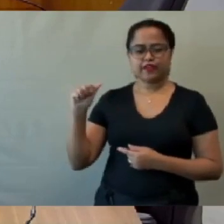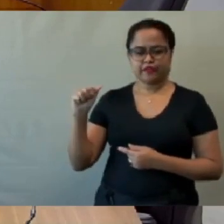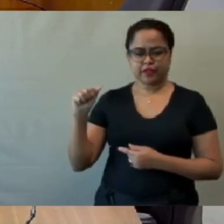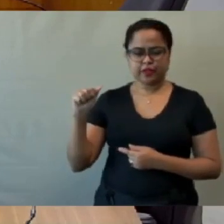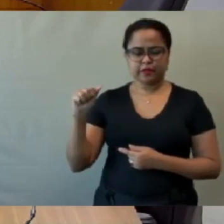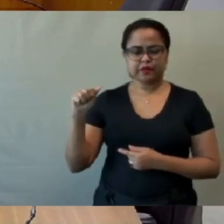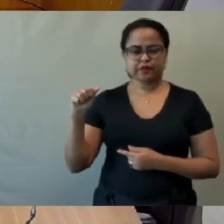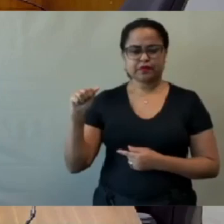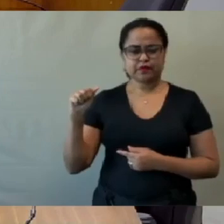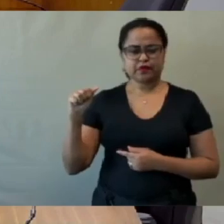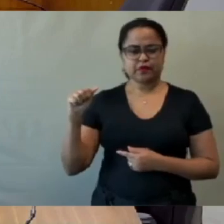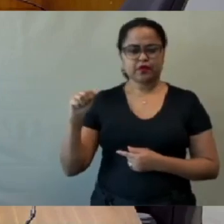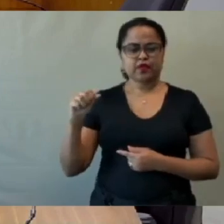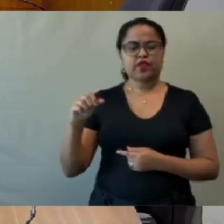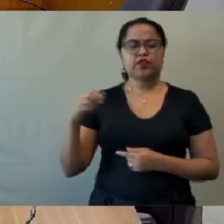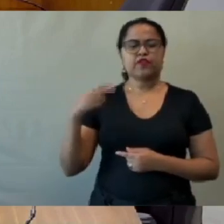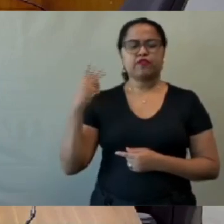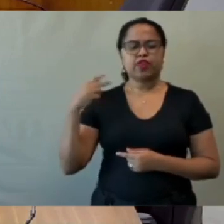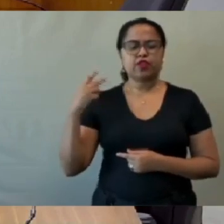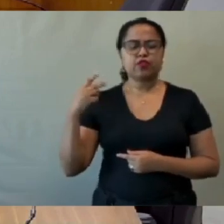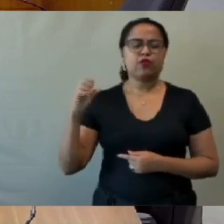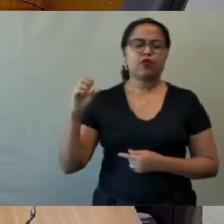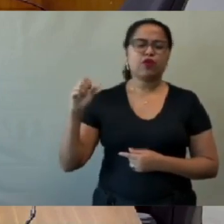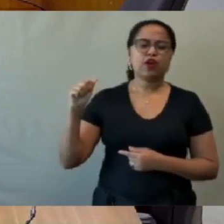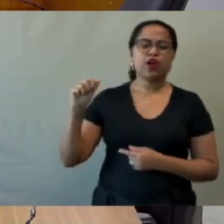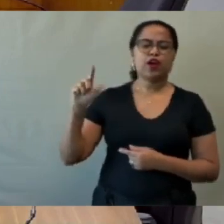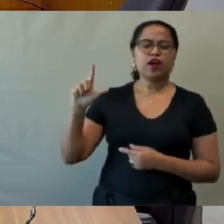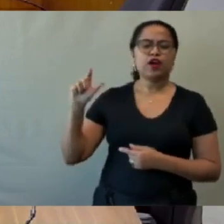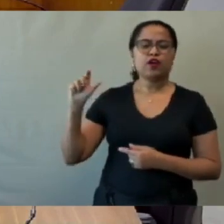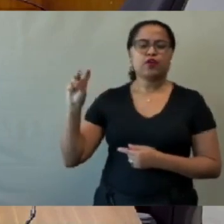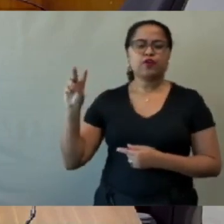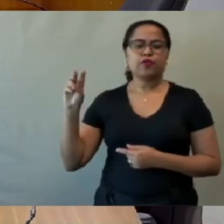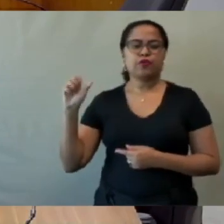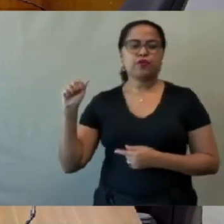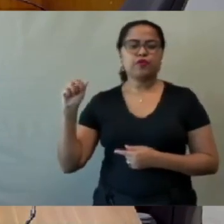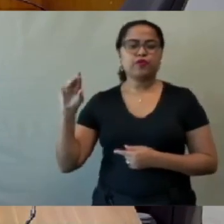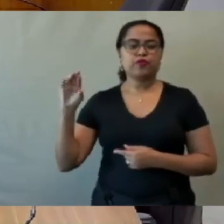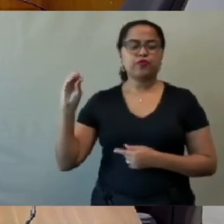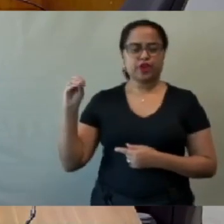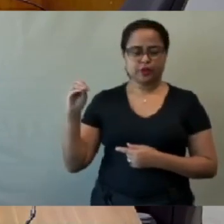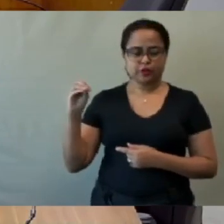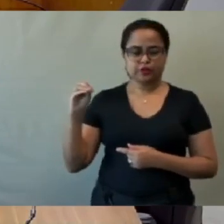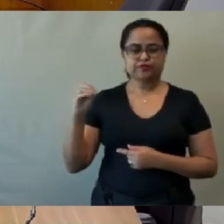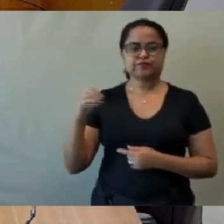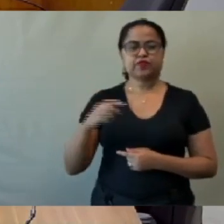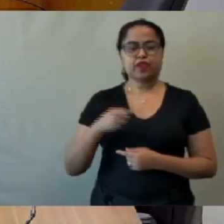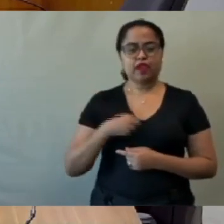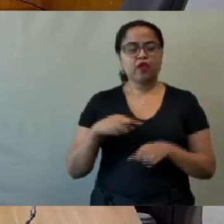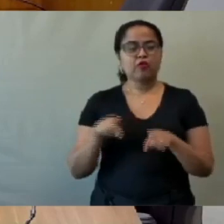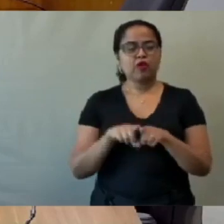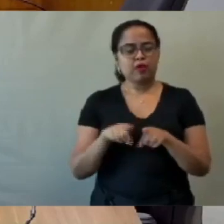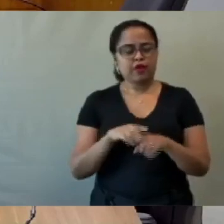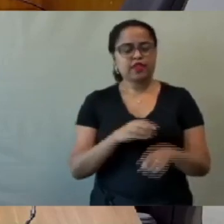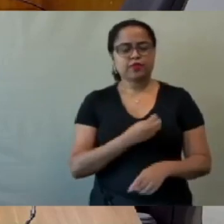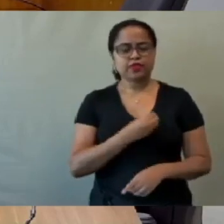Vereador Álvaro Damião. Eu, professora Marli, presente. Então, agora nós vamos começar. Às